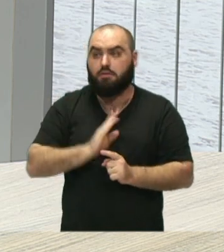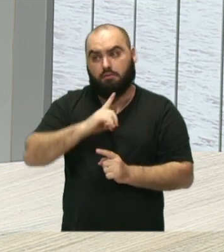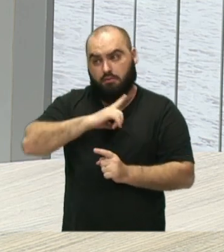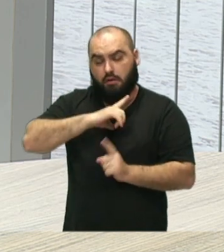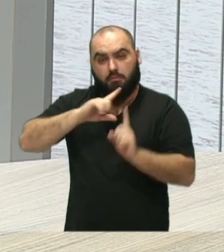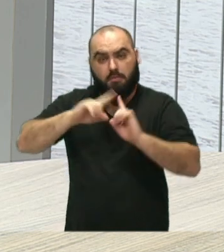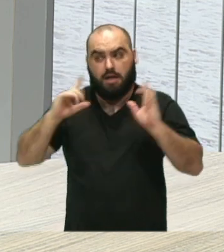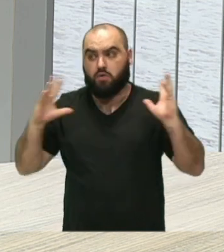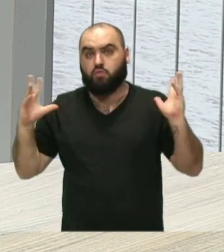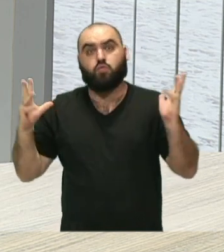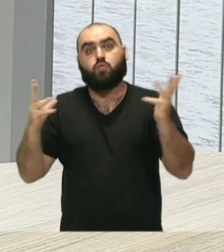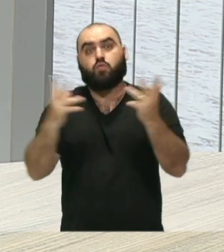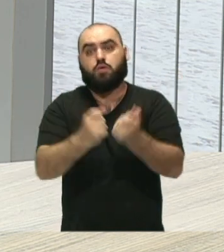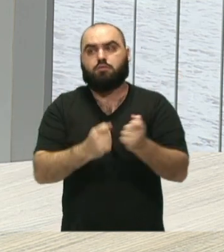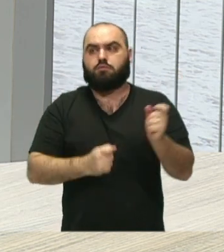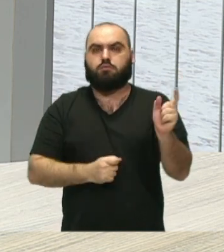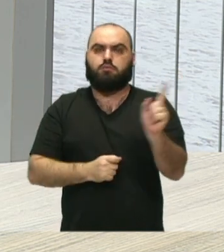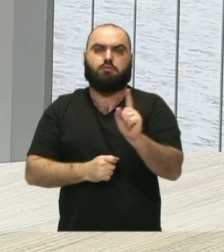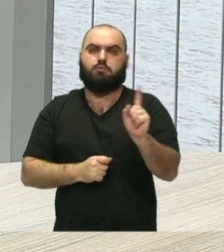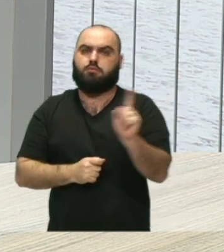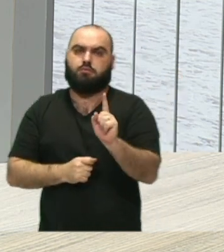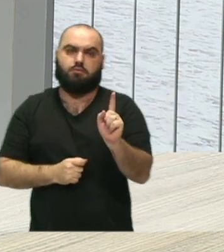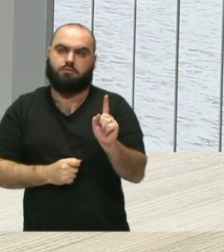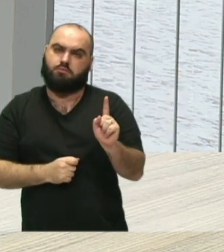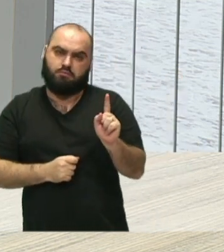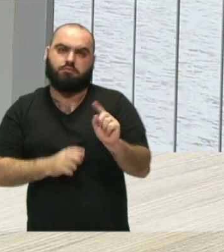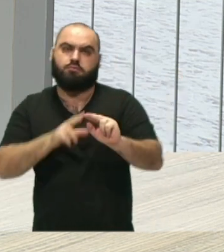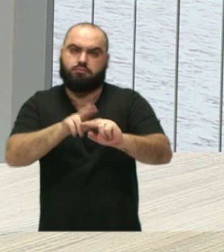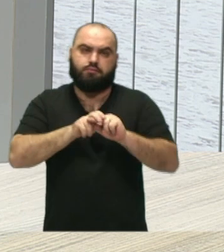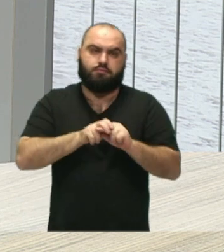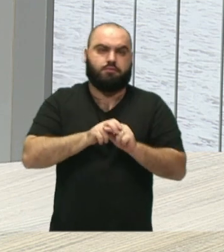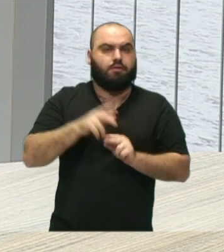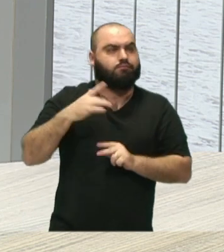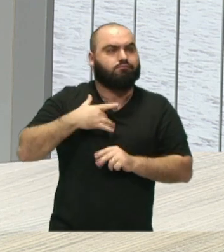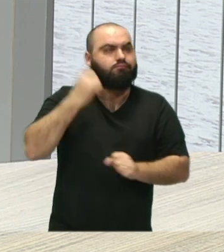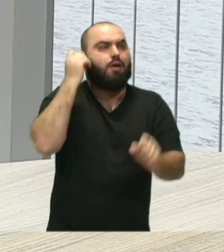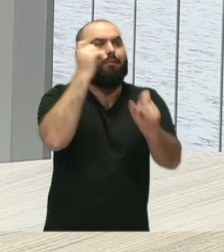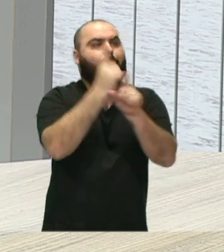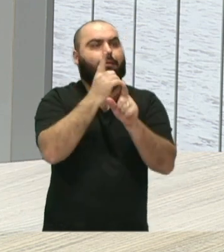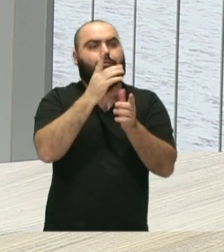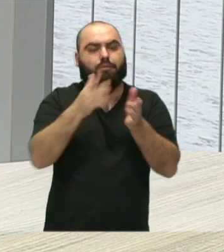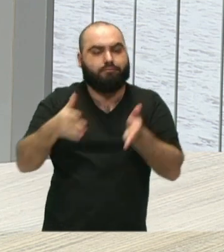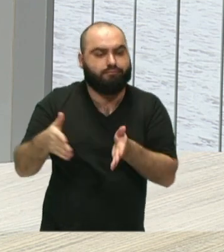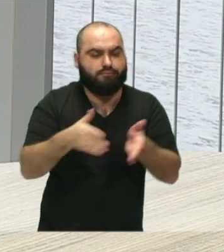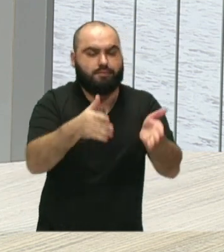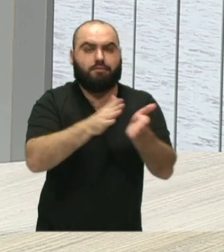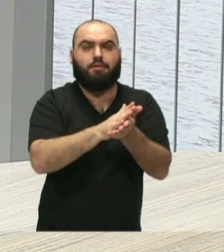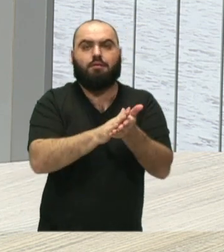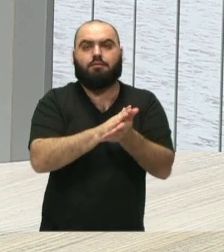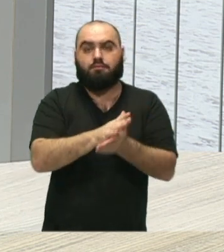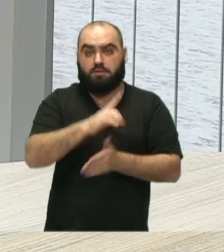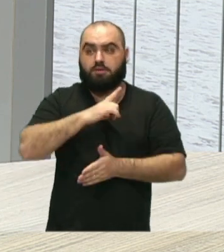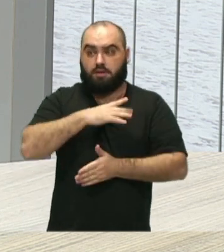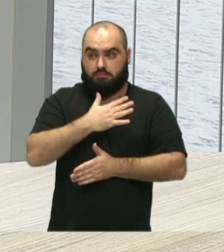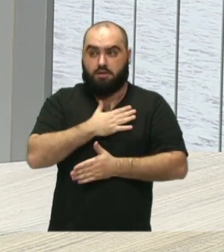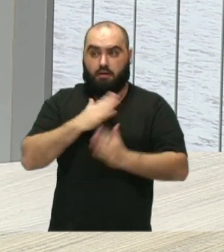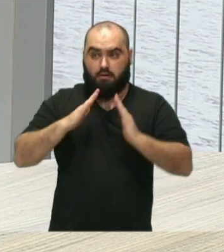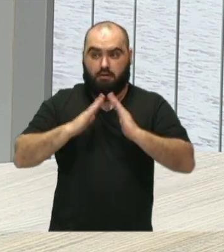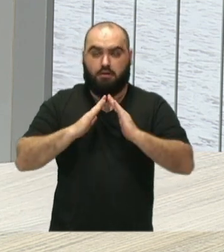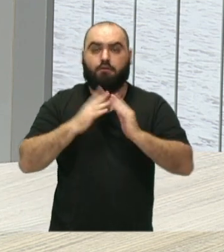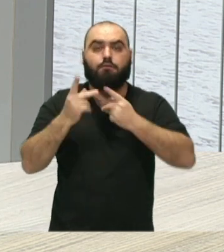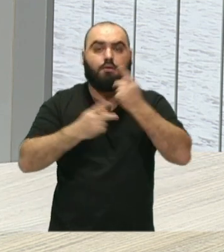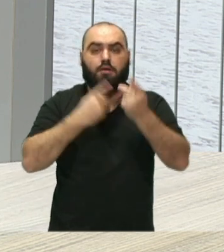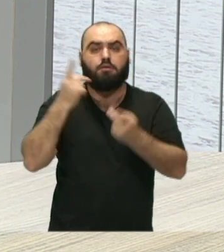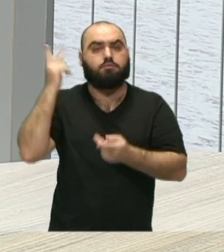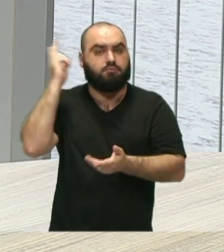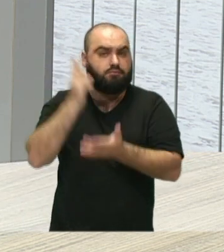é todo, não é o que somos, não é tudo que somos. E talvez por isso a gente ainda não tenha encontrado o nosso caminho. A gente tem um ditado na minha casa que se